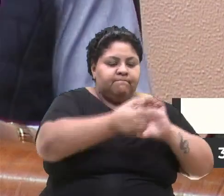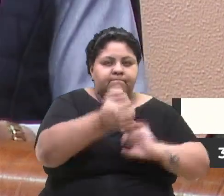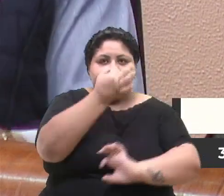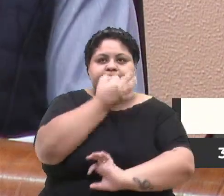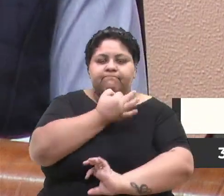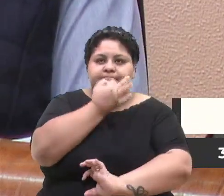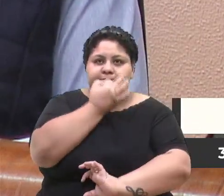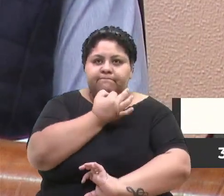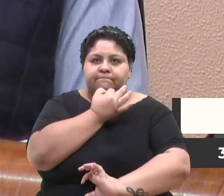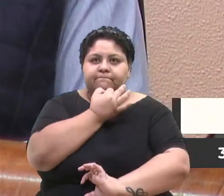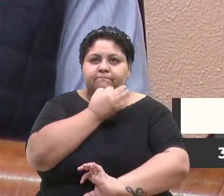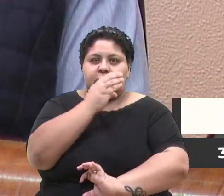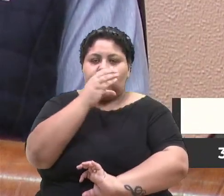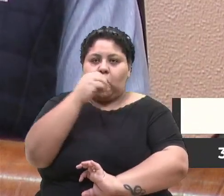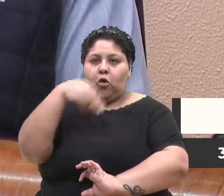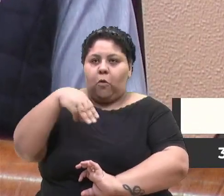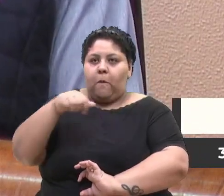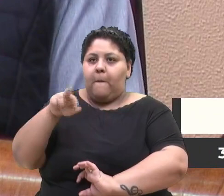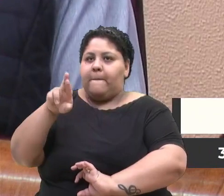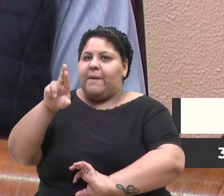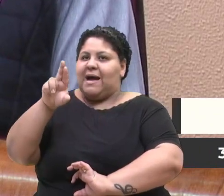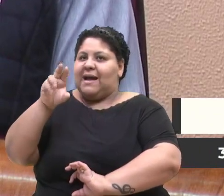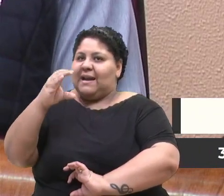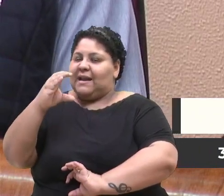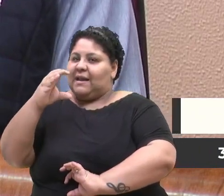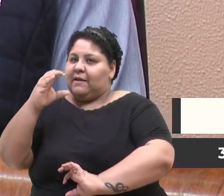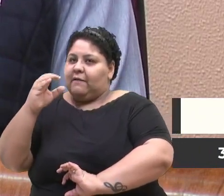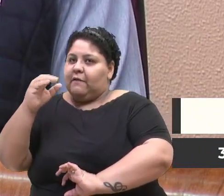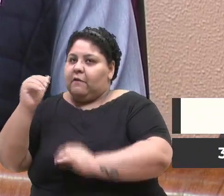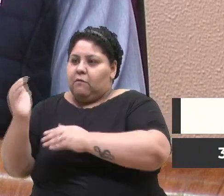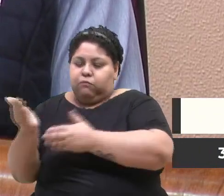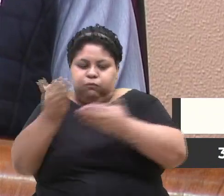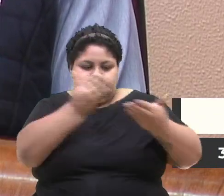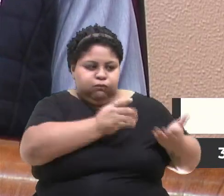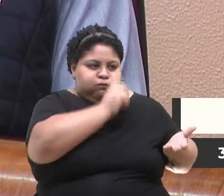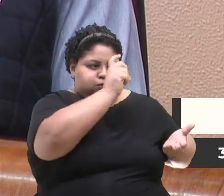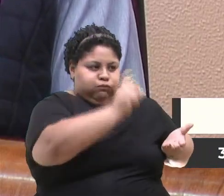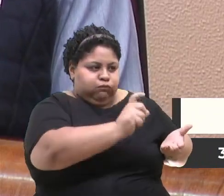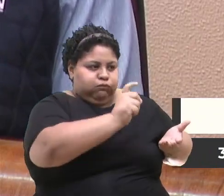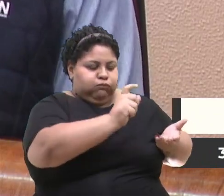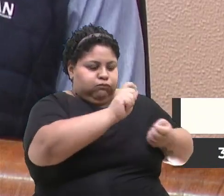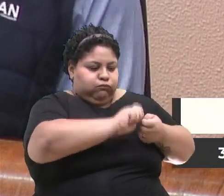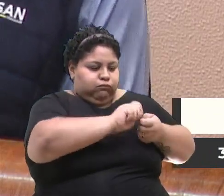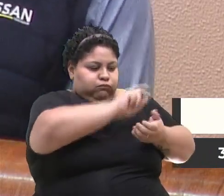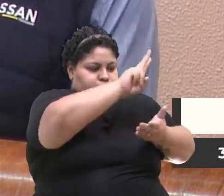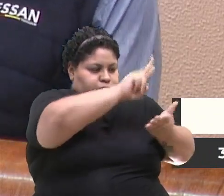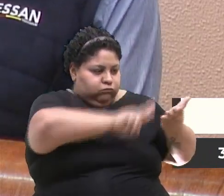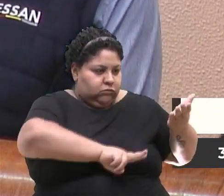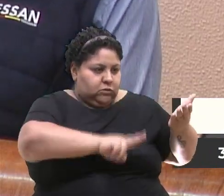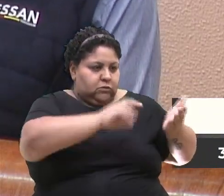Caxiense, Comarc. Passa a palavra ao primeiro secretário que faça a leitura do ofício número